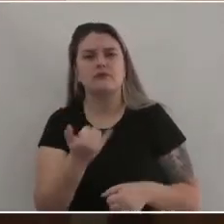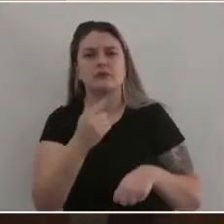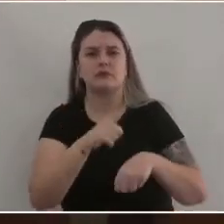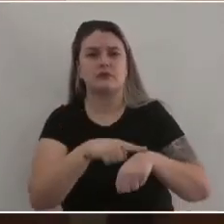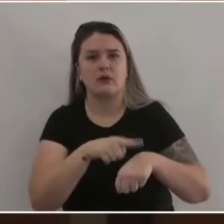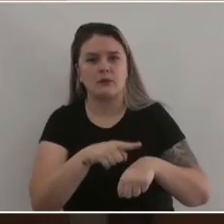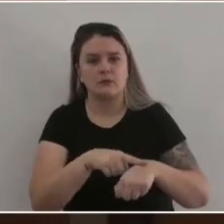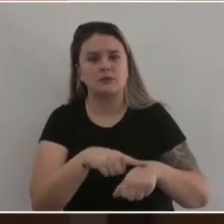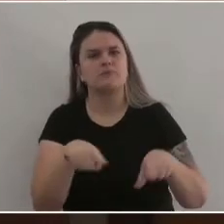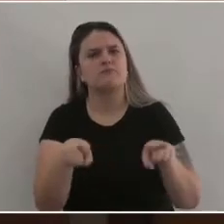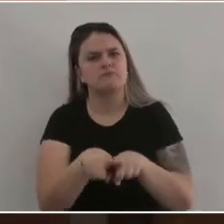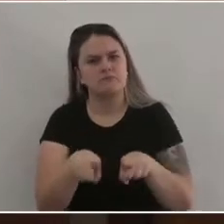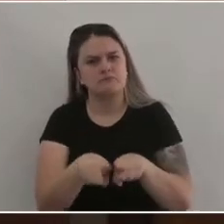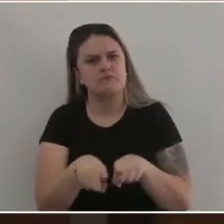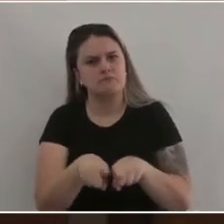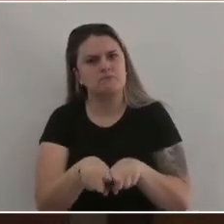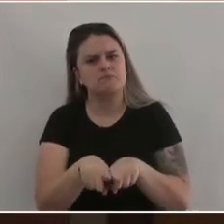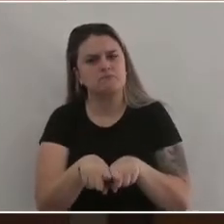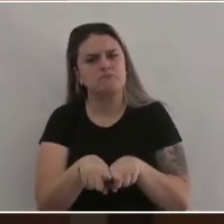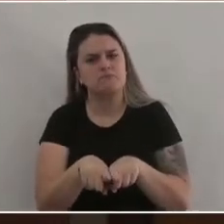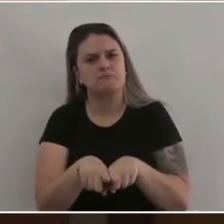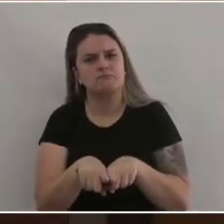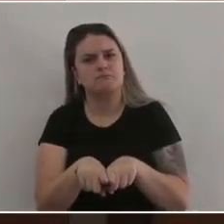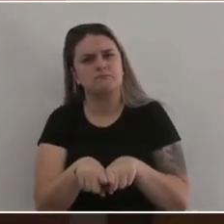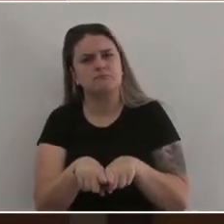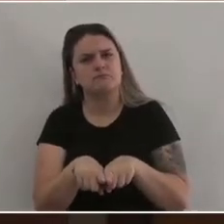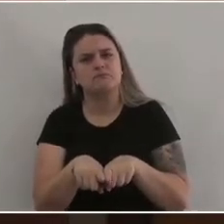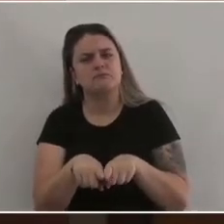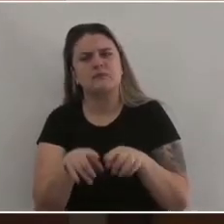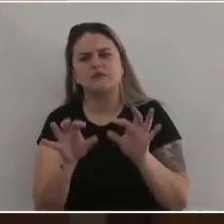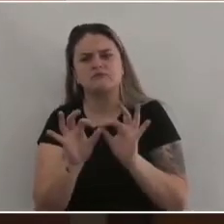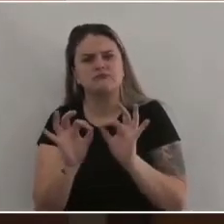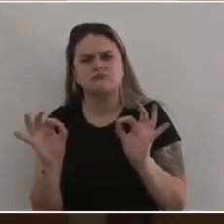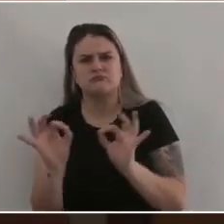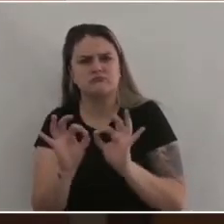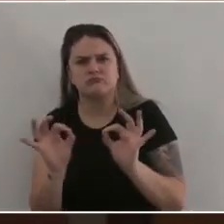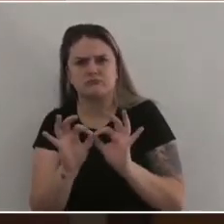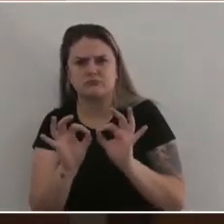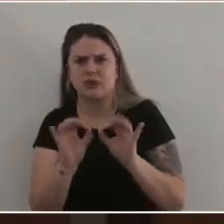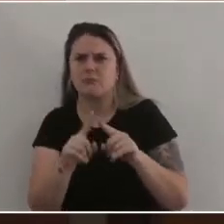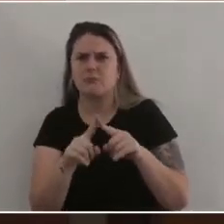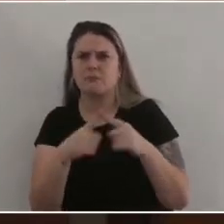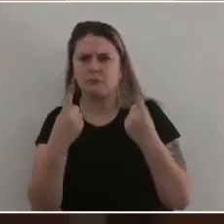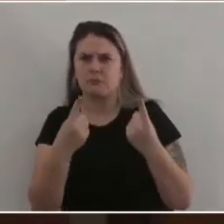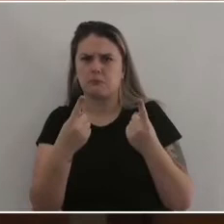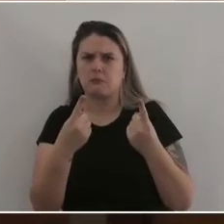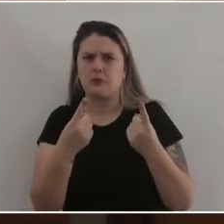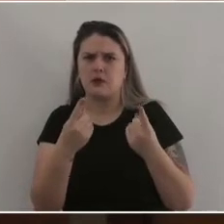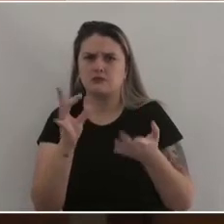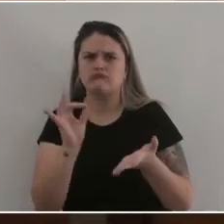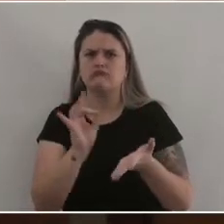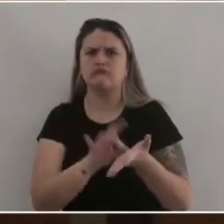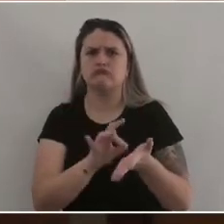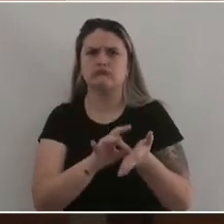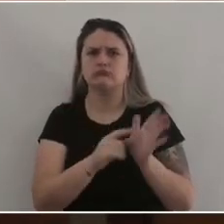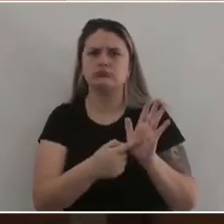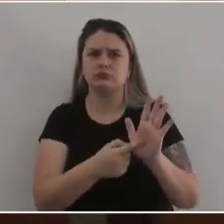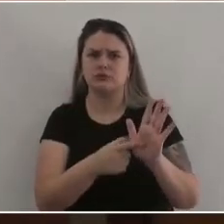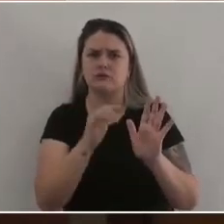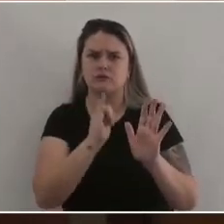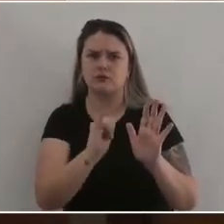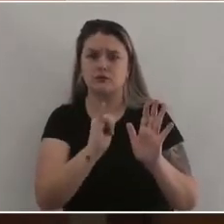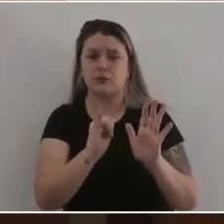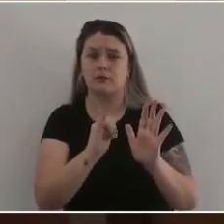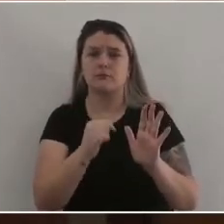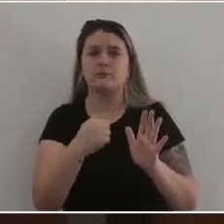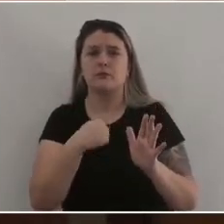tempo e seja feita de uma maneira simplificada, mas com extrema eficácia, eu gostaria